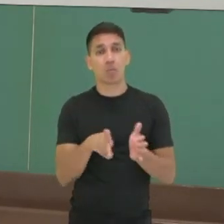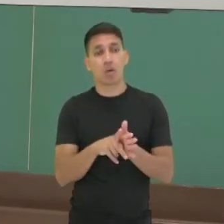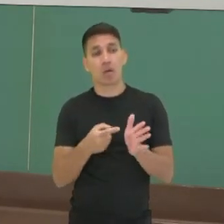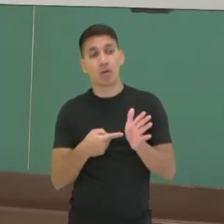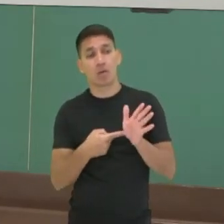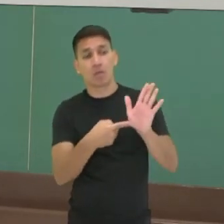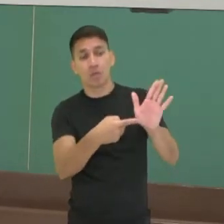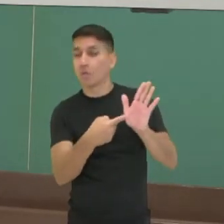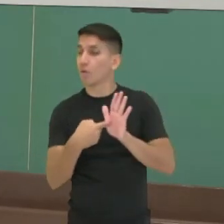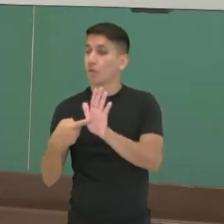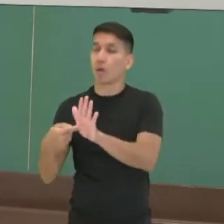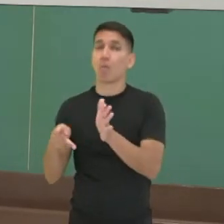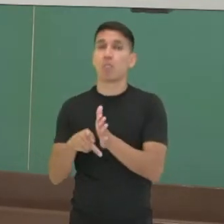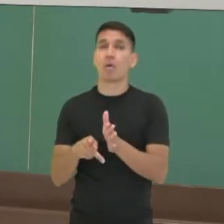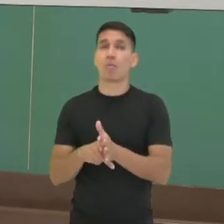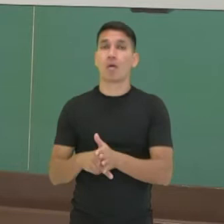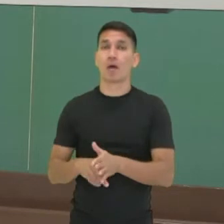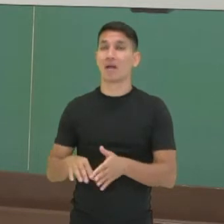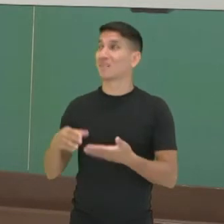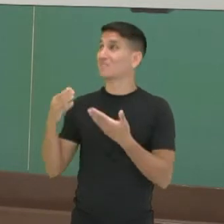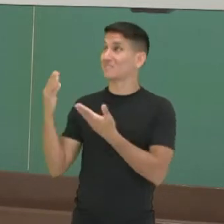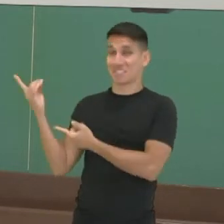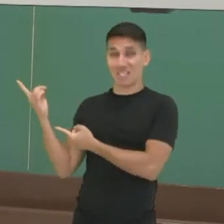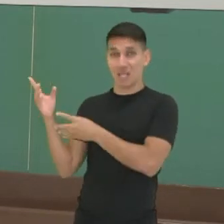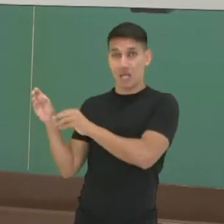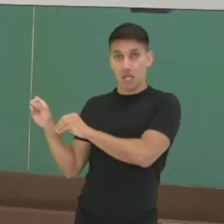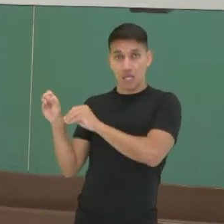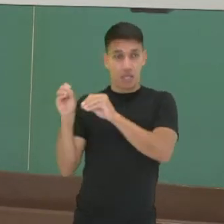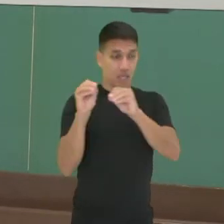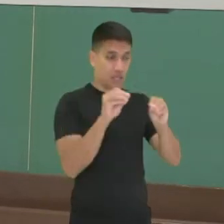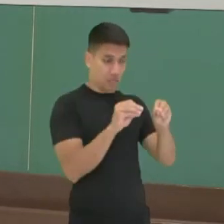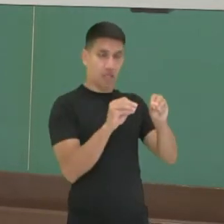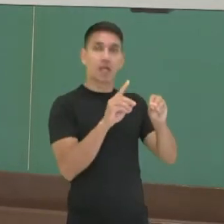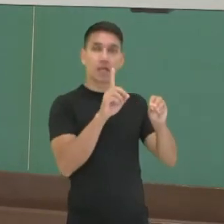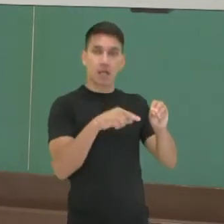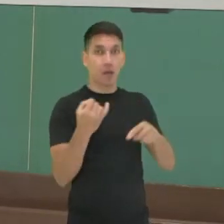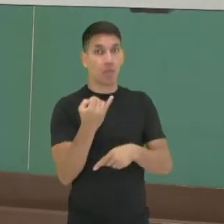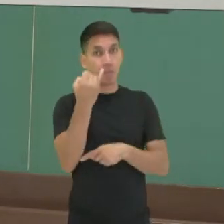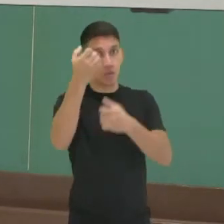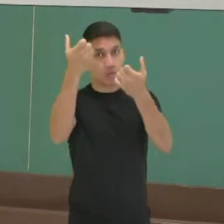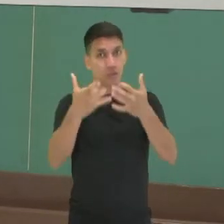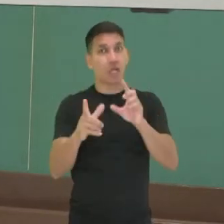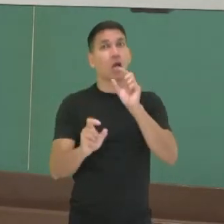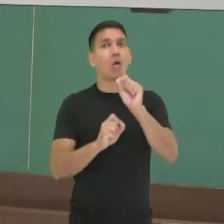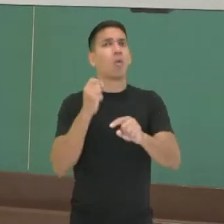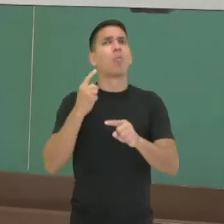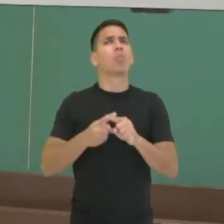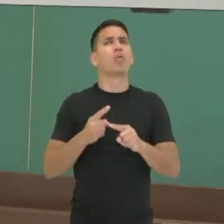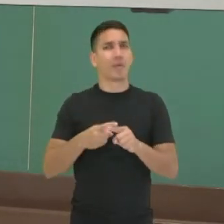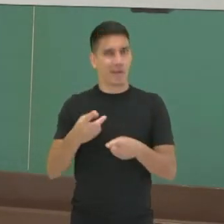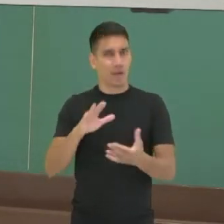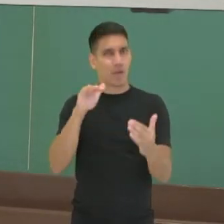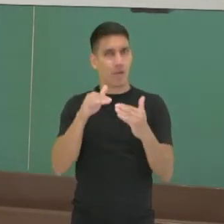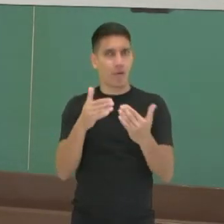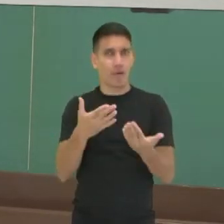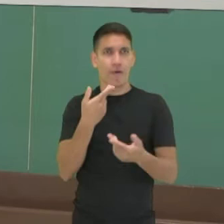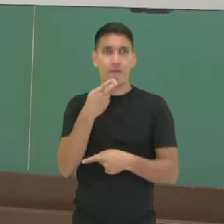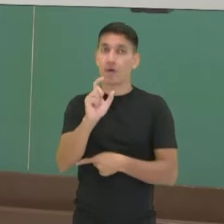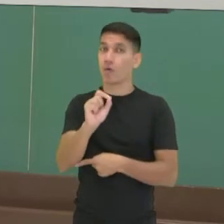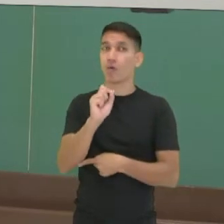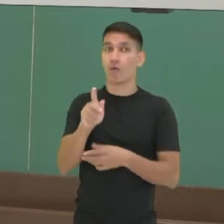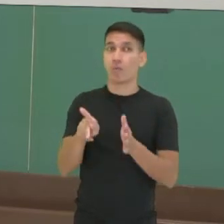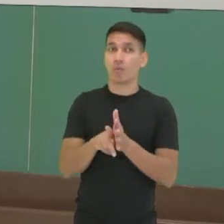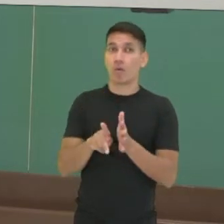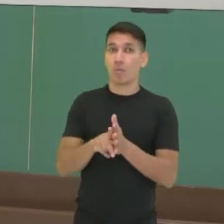da esquerda para a direita. Isso é importante informar, porque se eu não falar, vocês concordam comigo que eu poderia ter pego